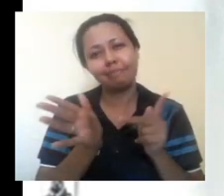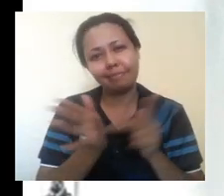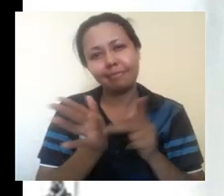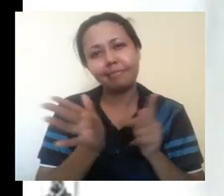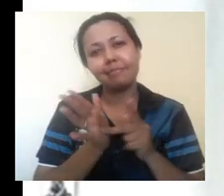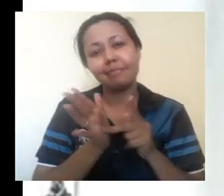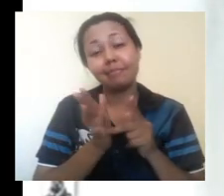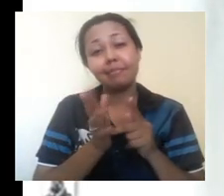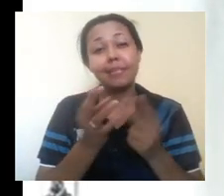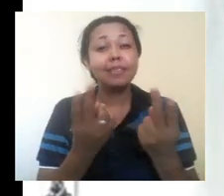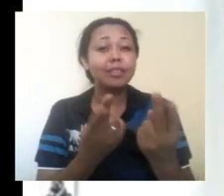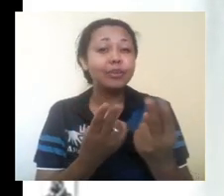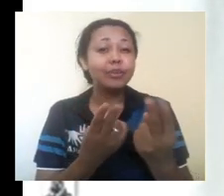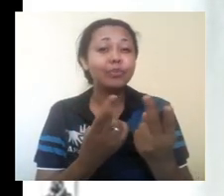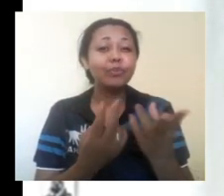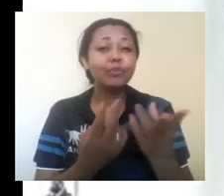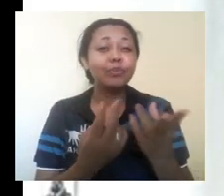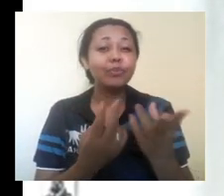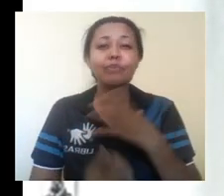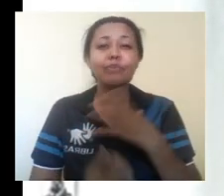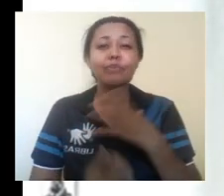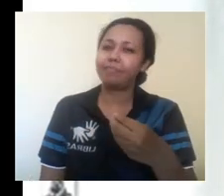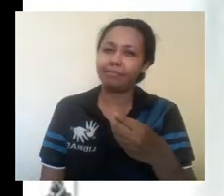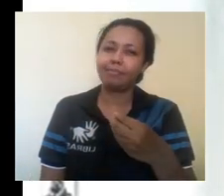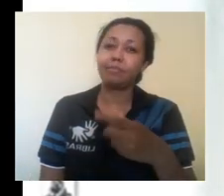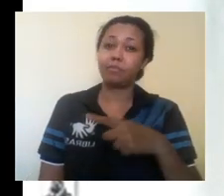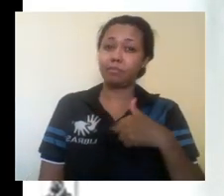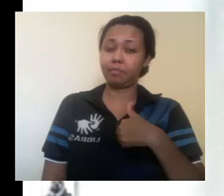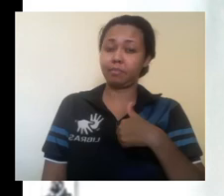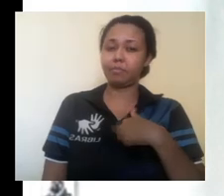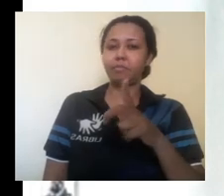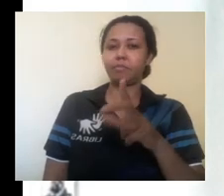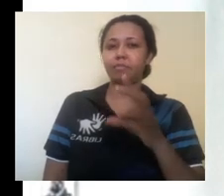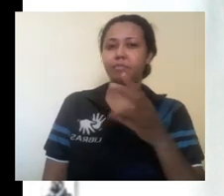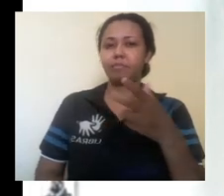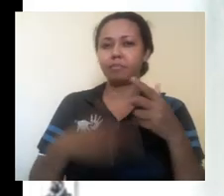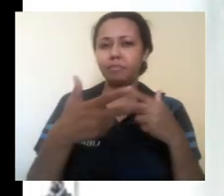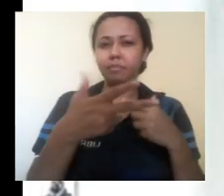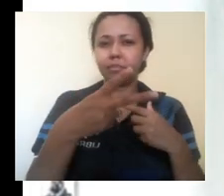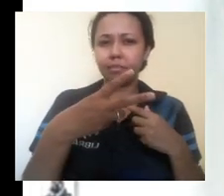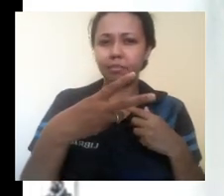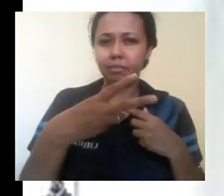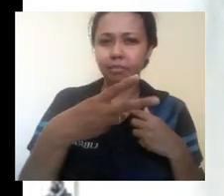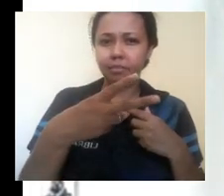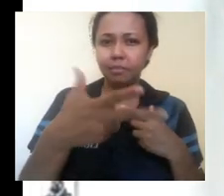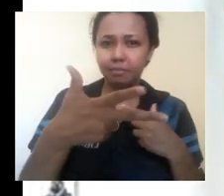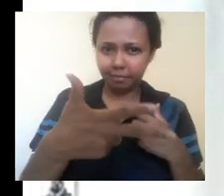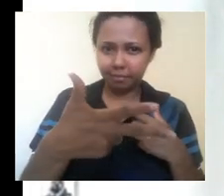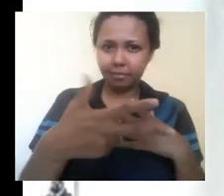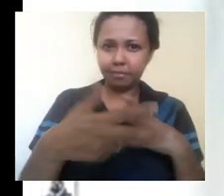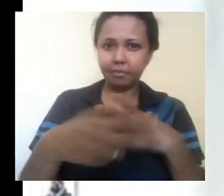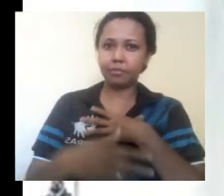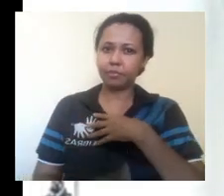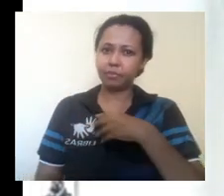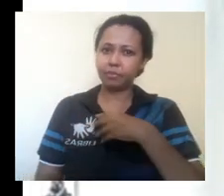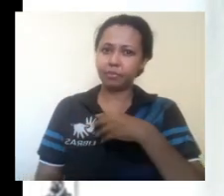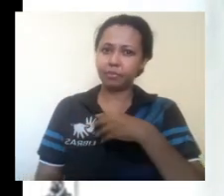atenção especial a um do que ao outro naquele momento por necessidade, né? E assim, fazemos isso porque aprendemos assim do